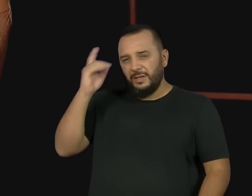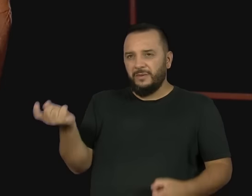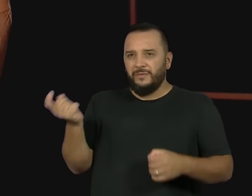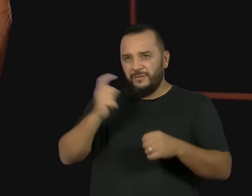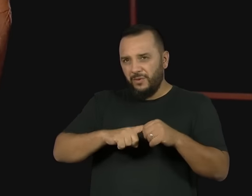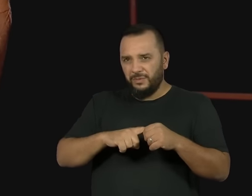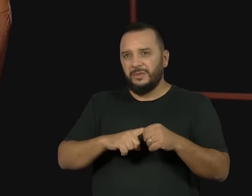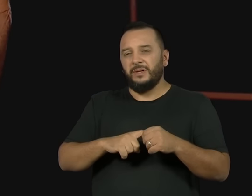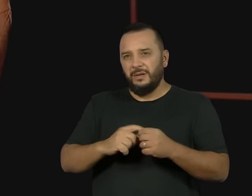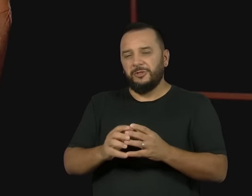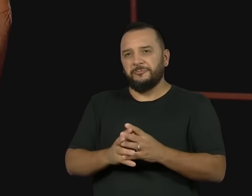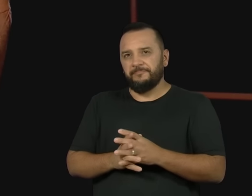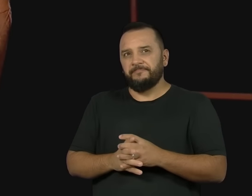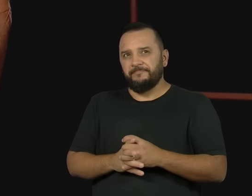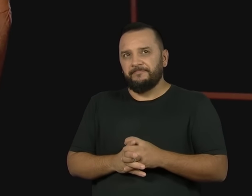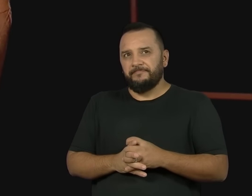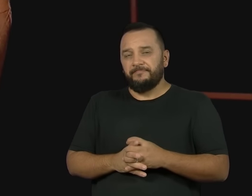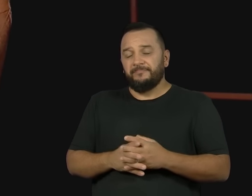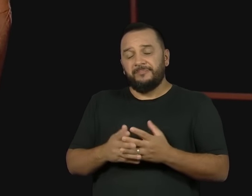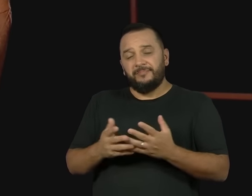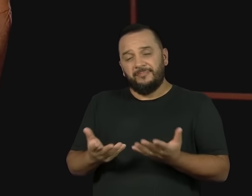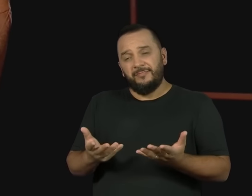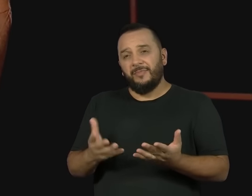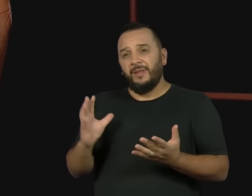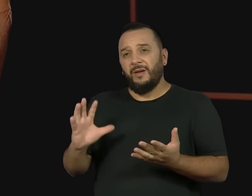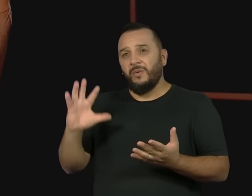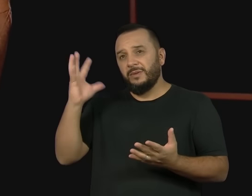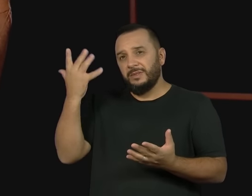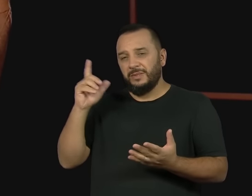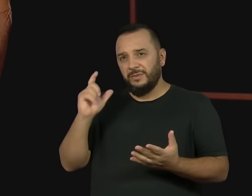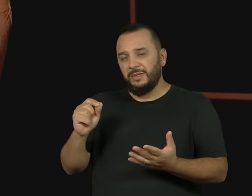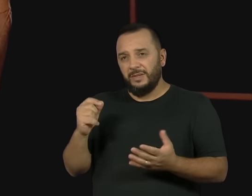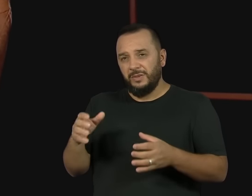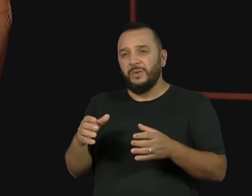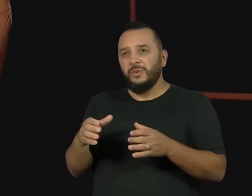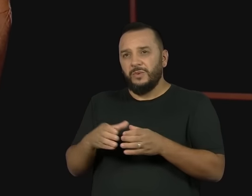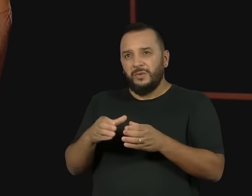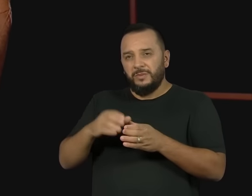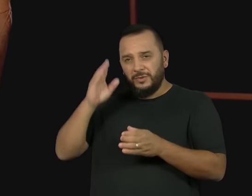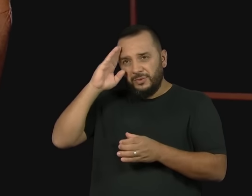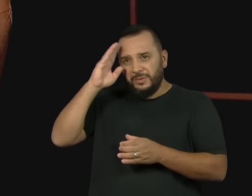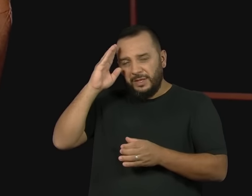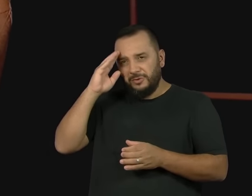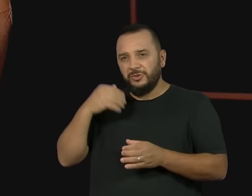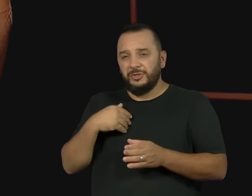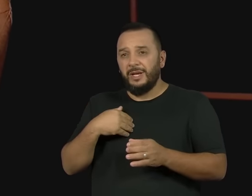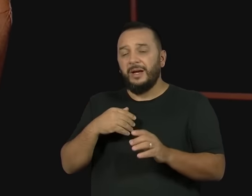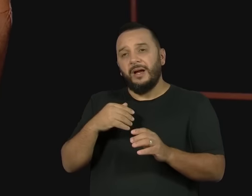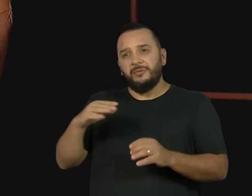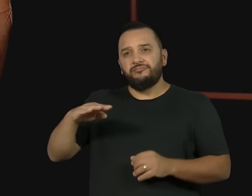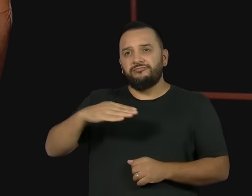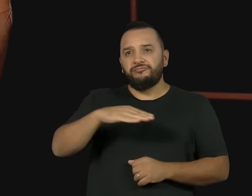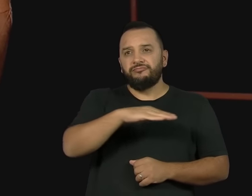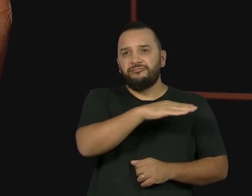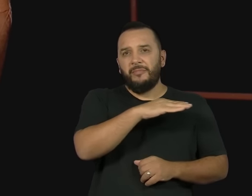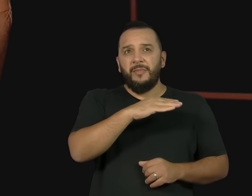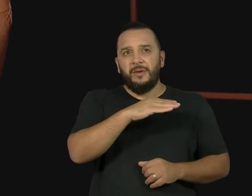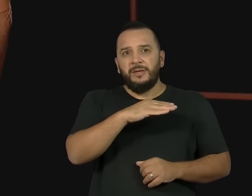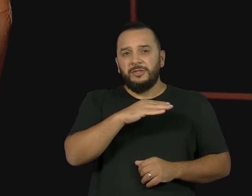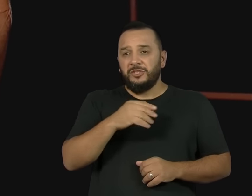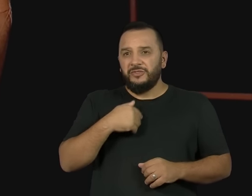foi uma coisa extraordinária, porque os carabinieri, na metade do caminho, eles disseram, a gente